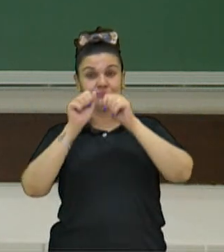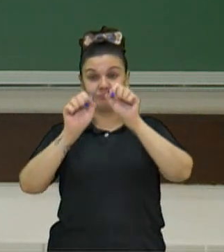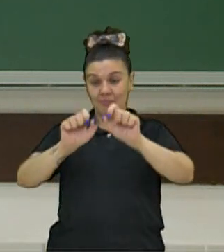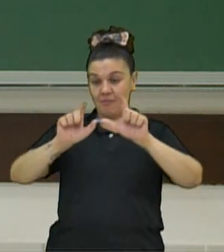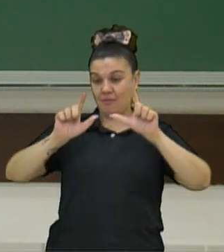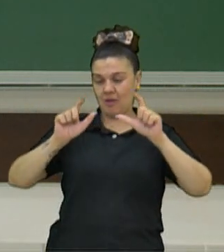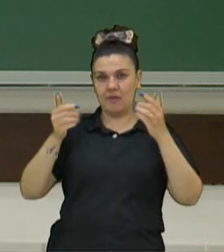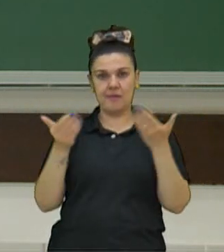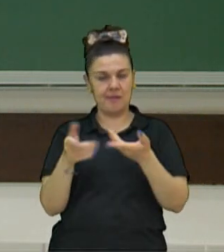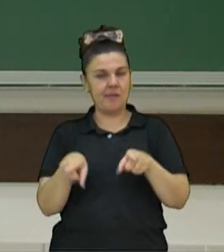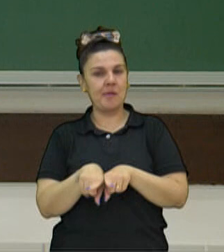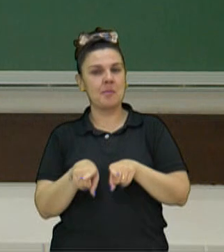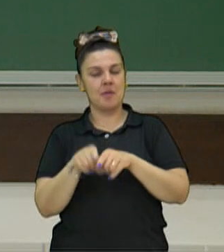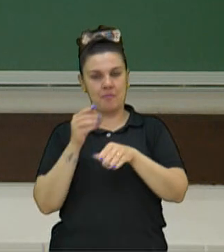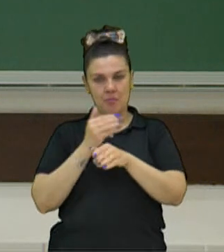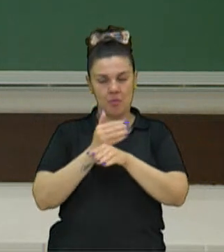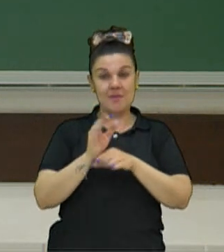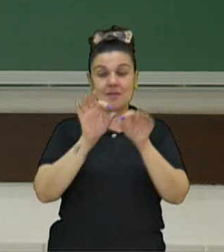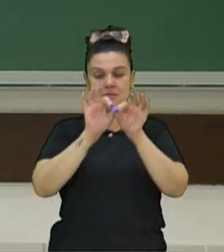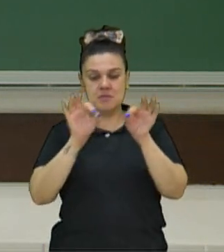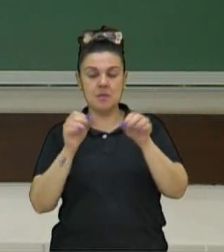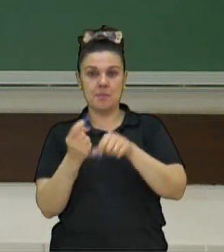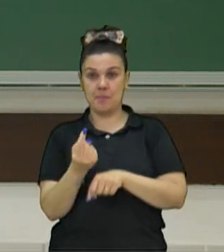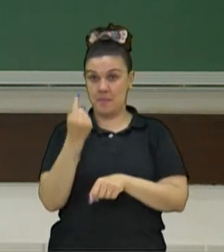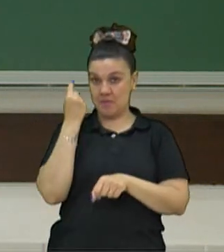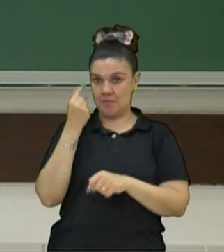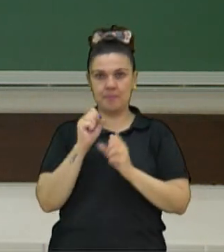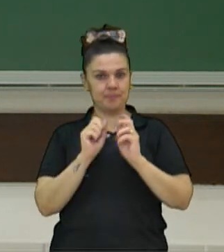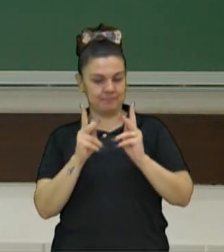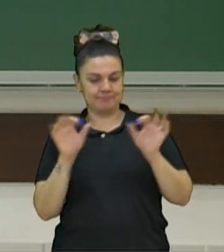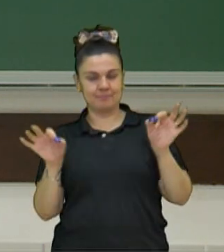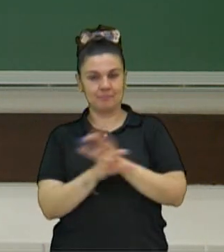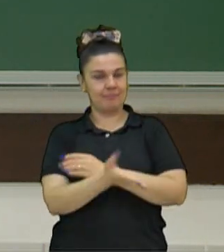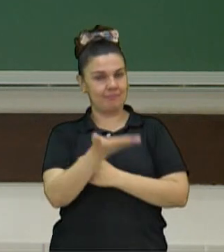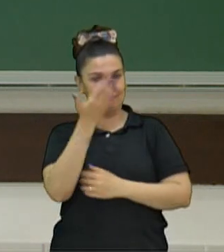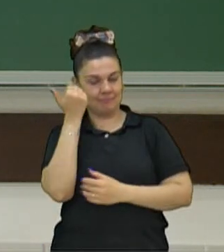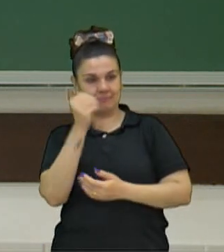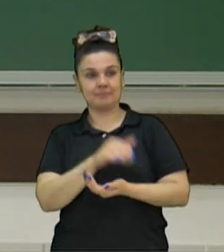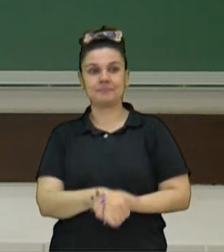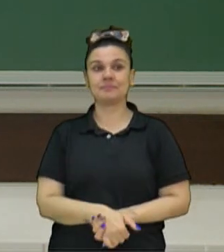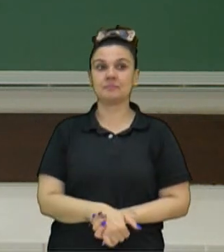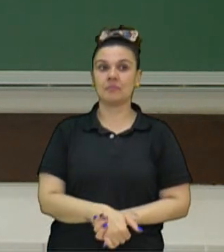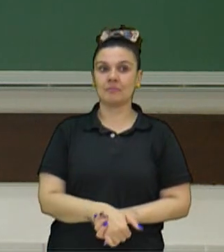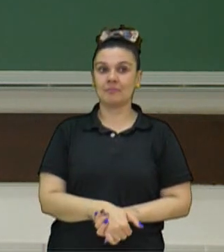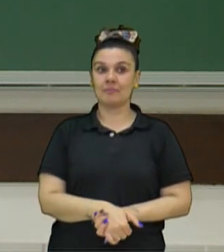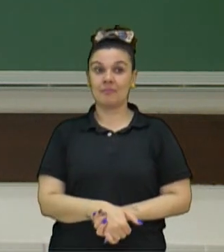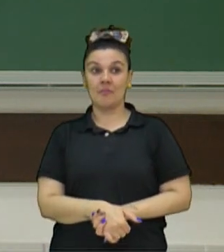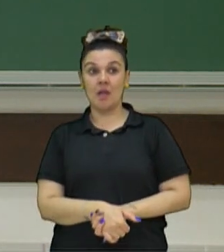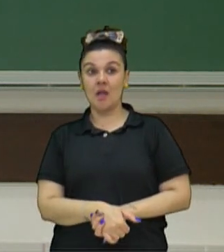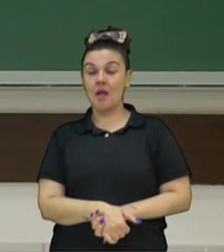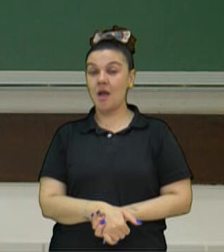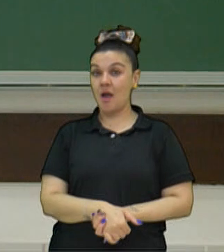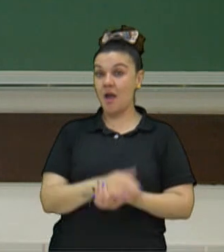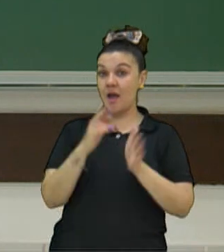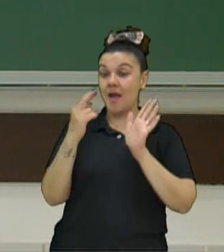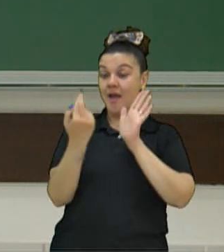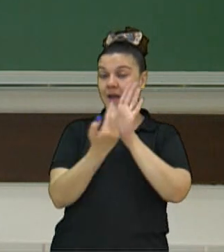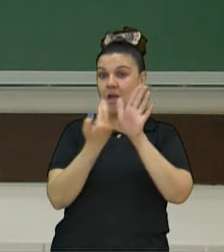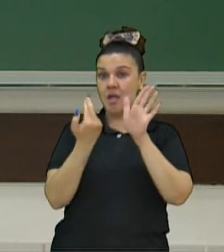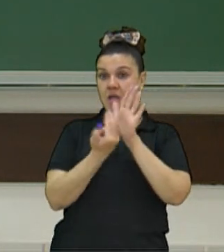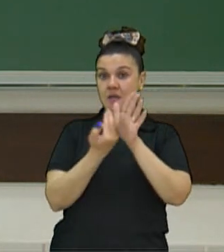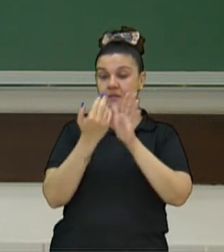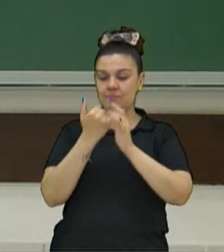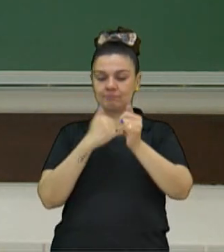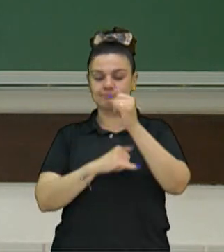vamos continuar com o nosso Simple Past. Tudo pronto? Então, let's go! Então, vamos lá. Revistas online, que tipo